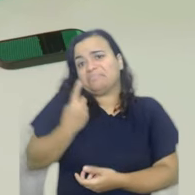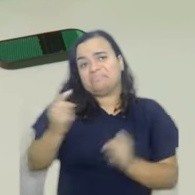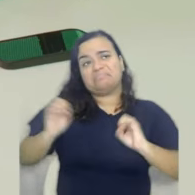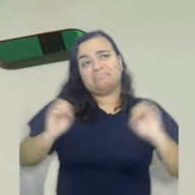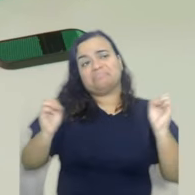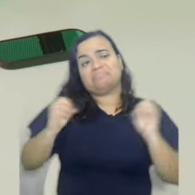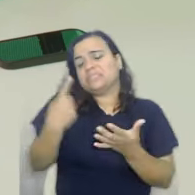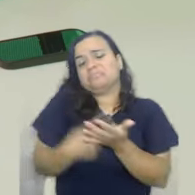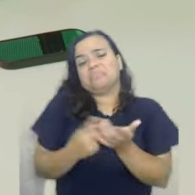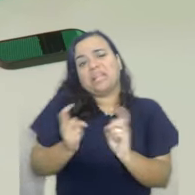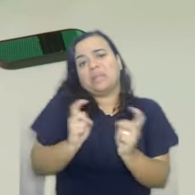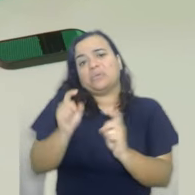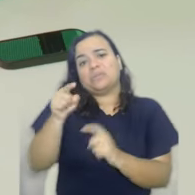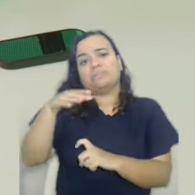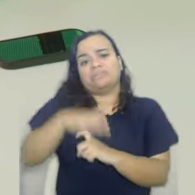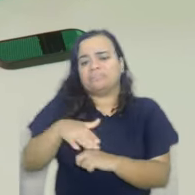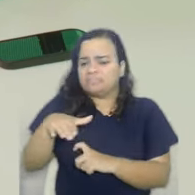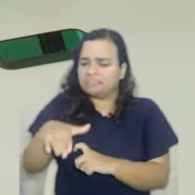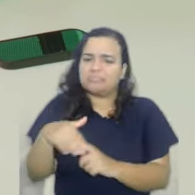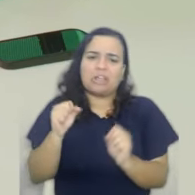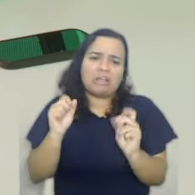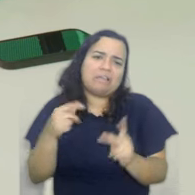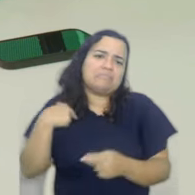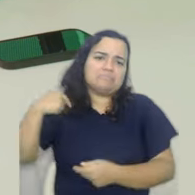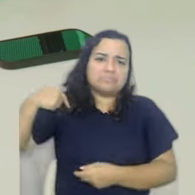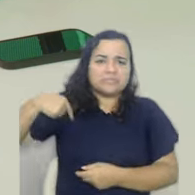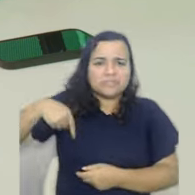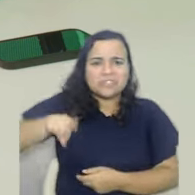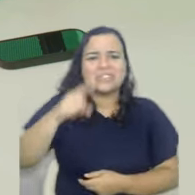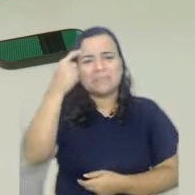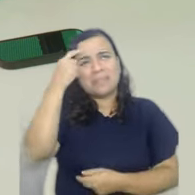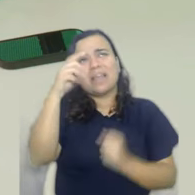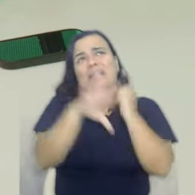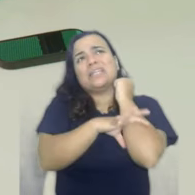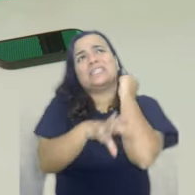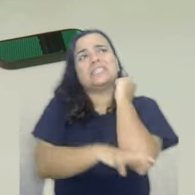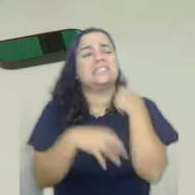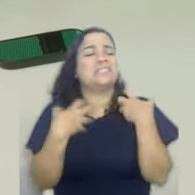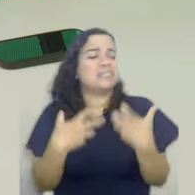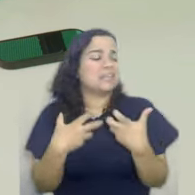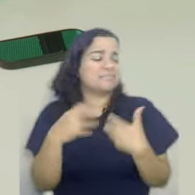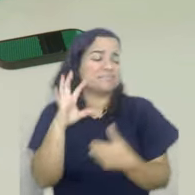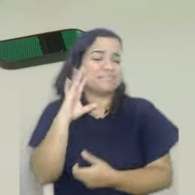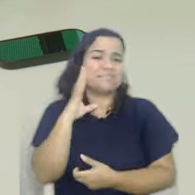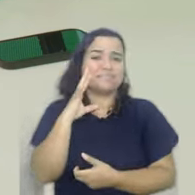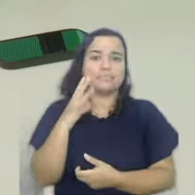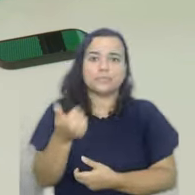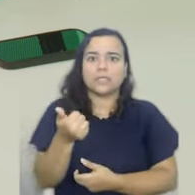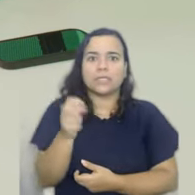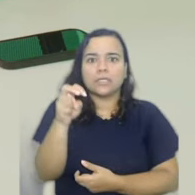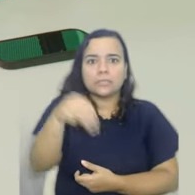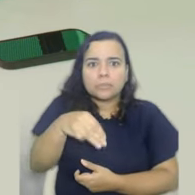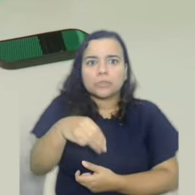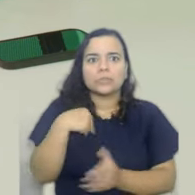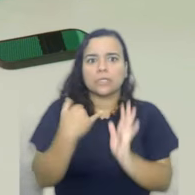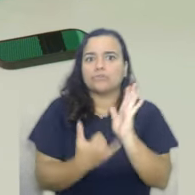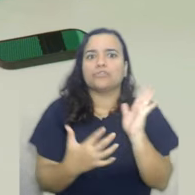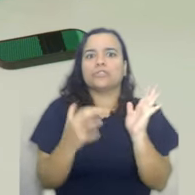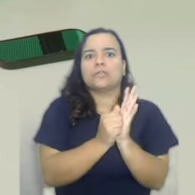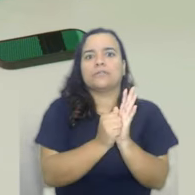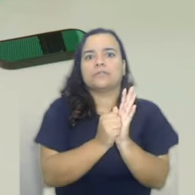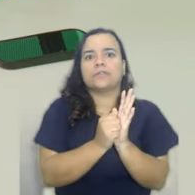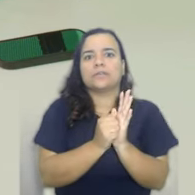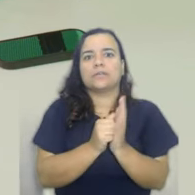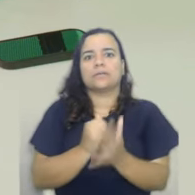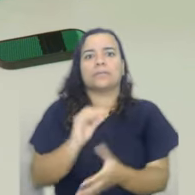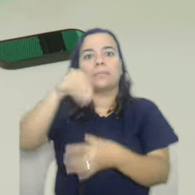reunião para você no parque e tal falei vai ser uma burocracia tal em 15 minutos eu tava me inscrevendo para colocar spots